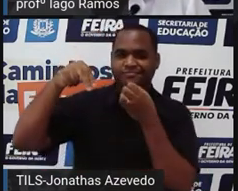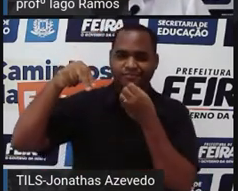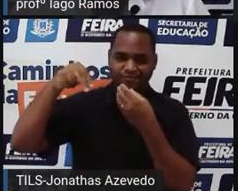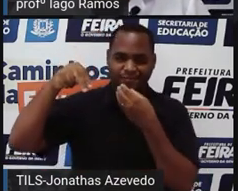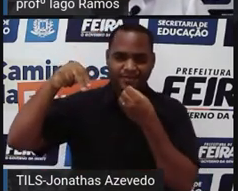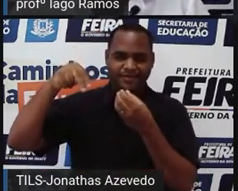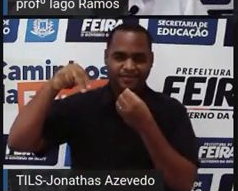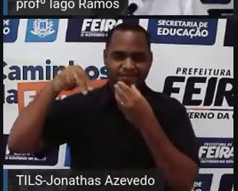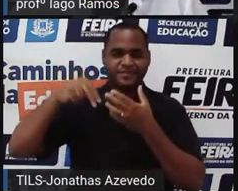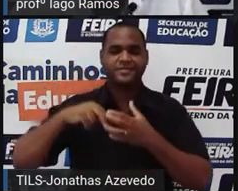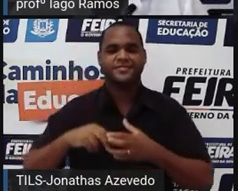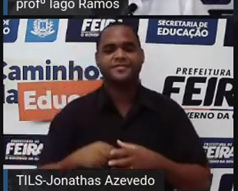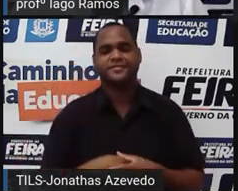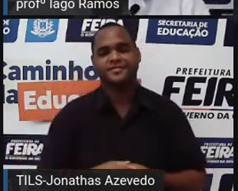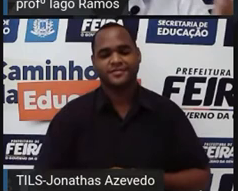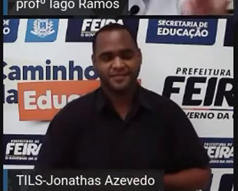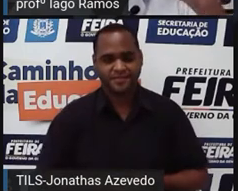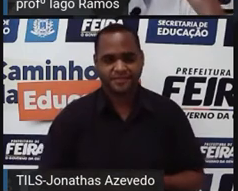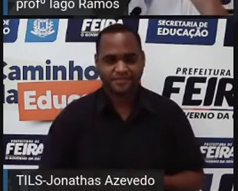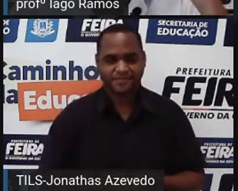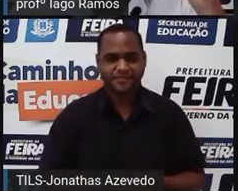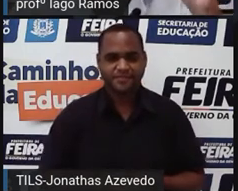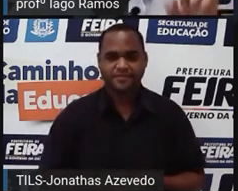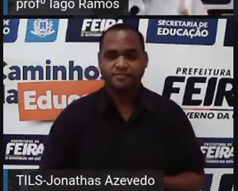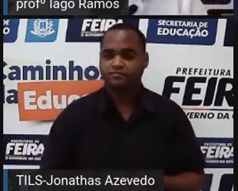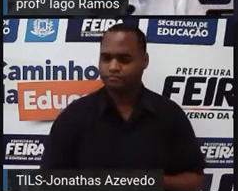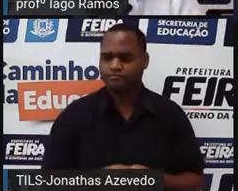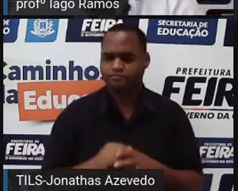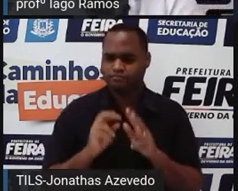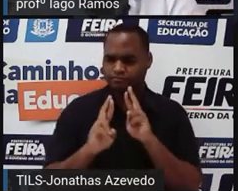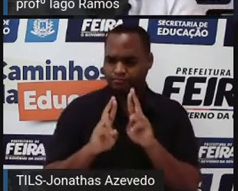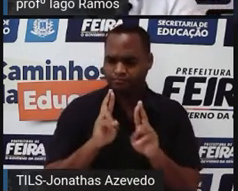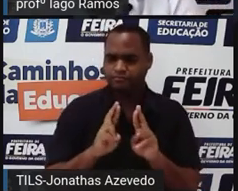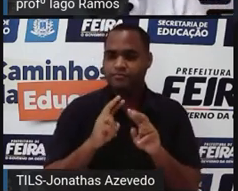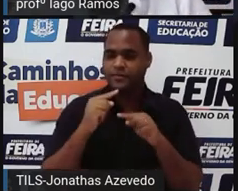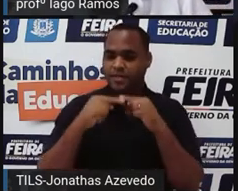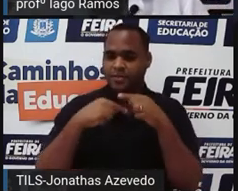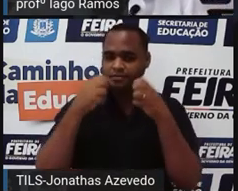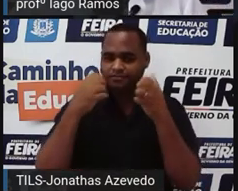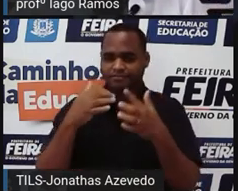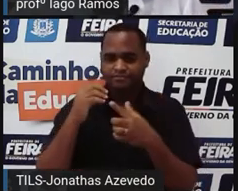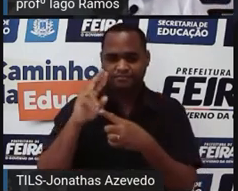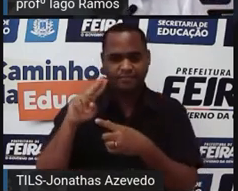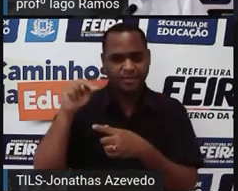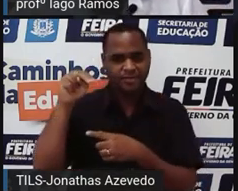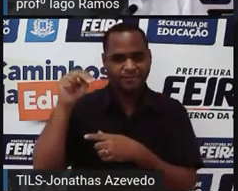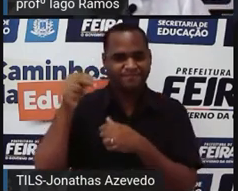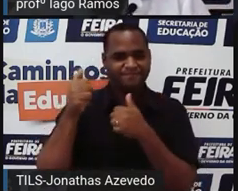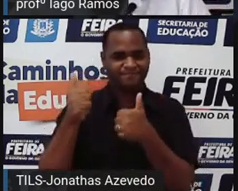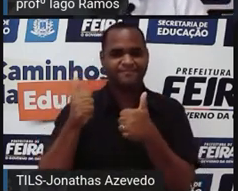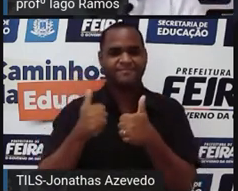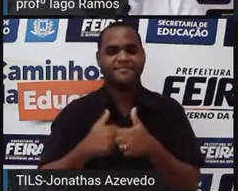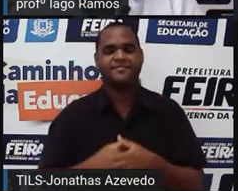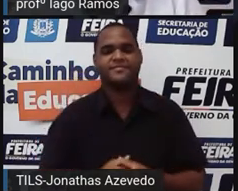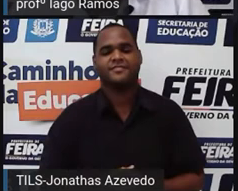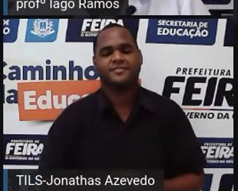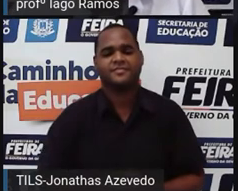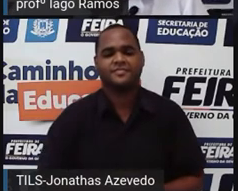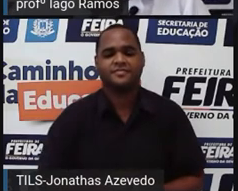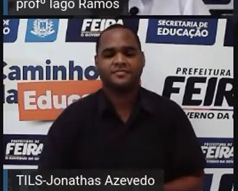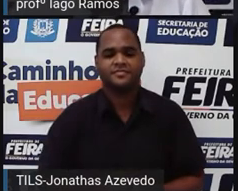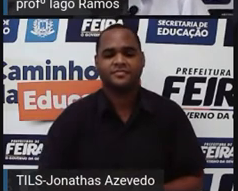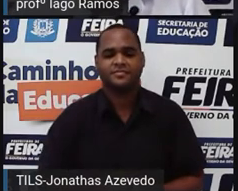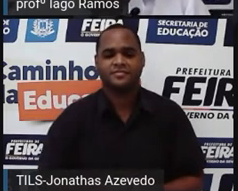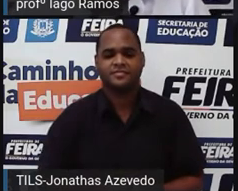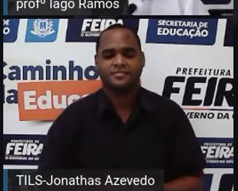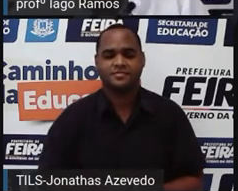outro número que é a base. Depois desse resultado, você coloca aquele expoentezinho que estava aparecendo nas